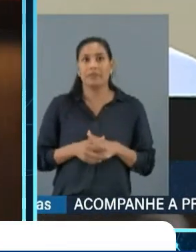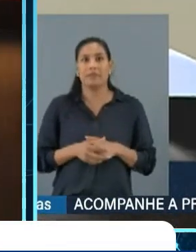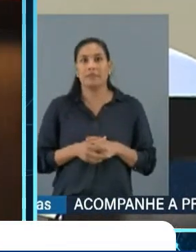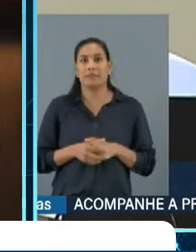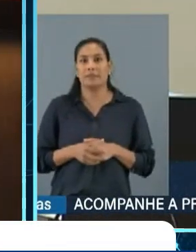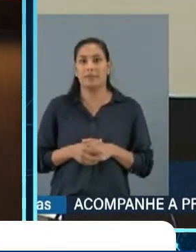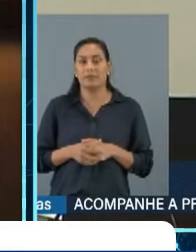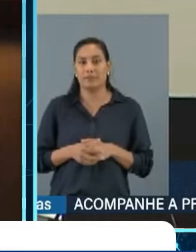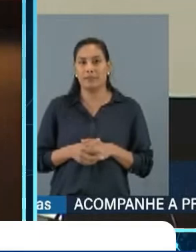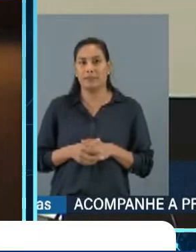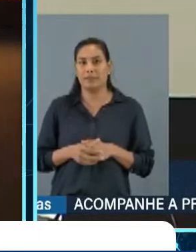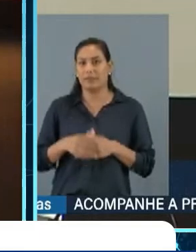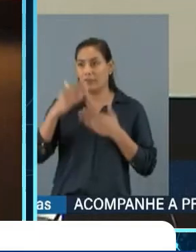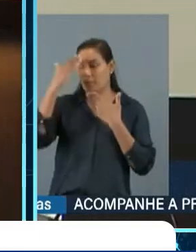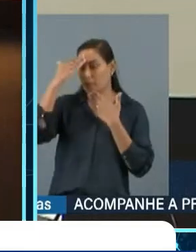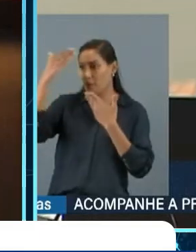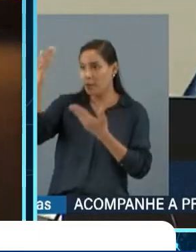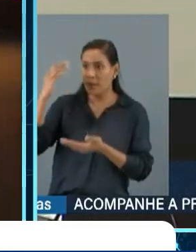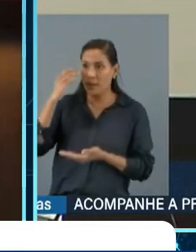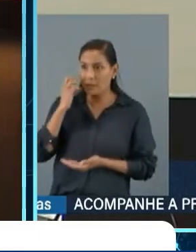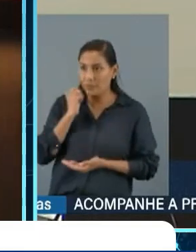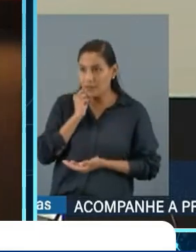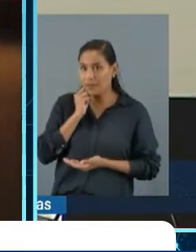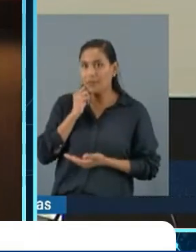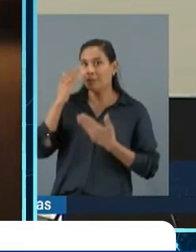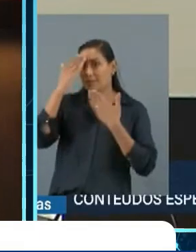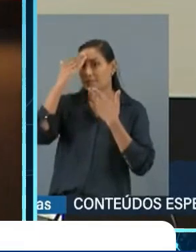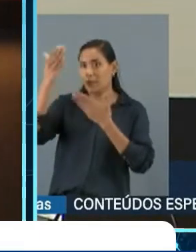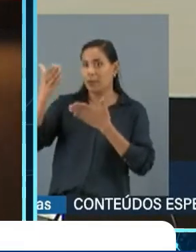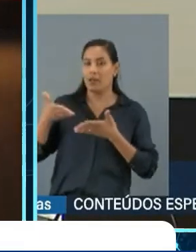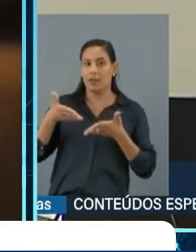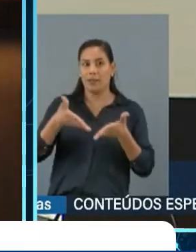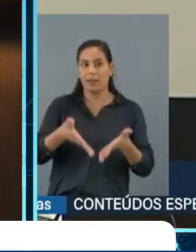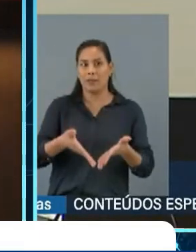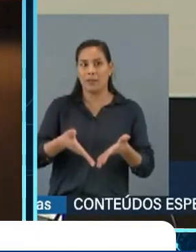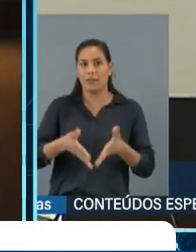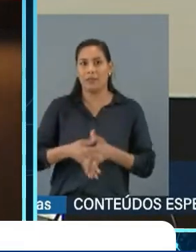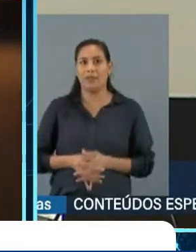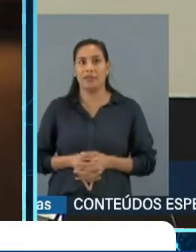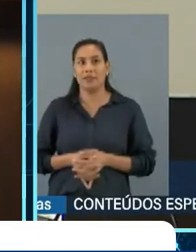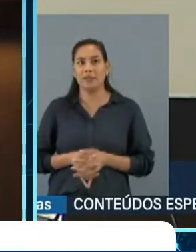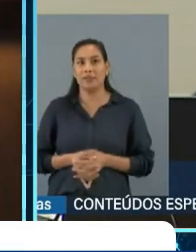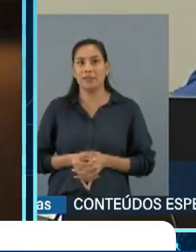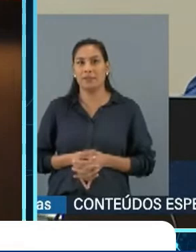PEC o fim das decisões monocráticas, que nós tivemos ministro